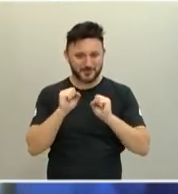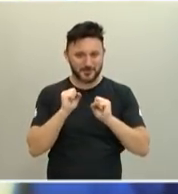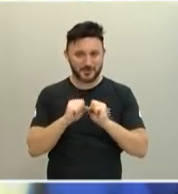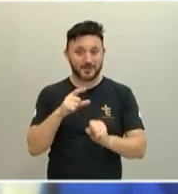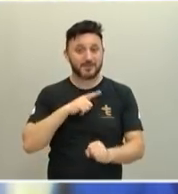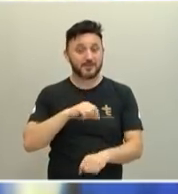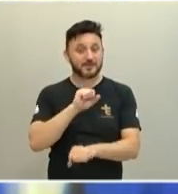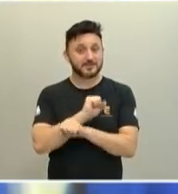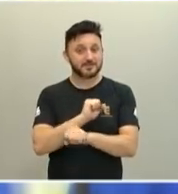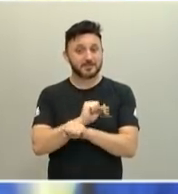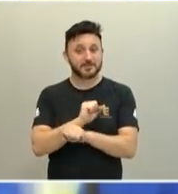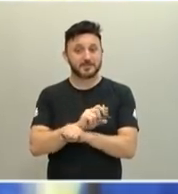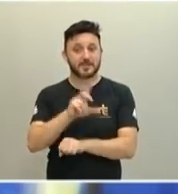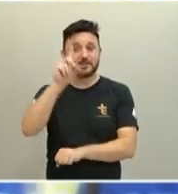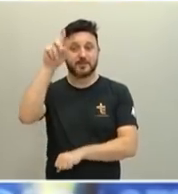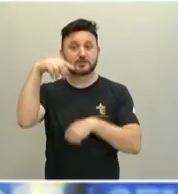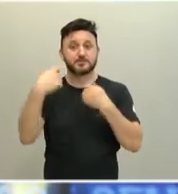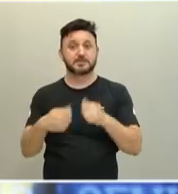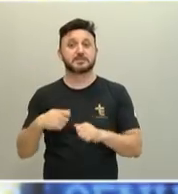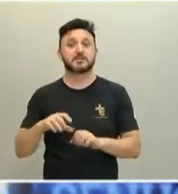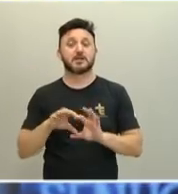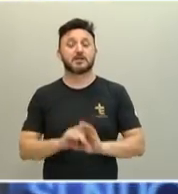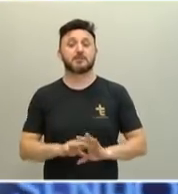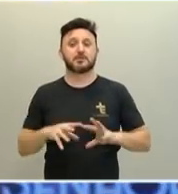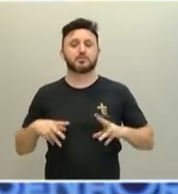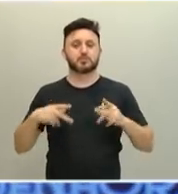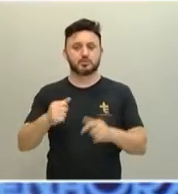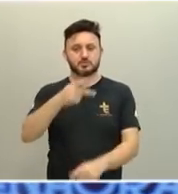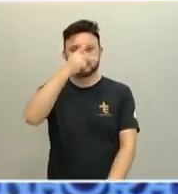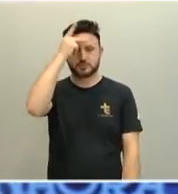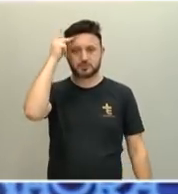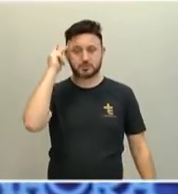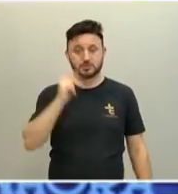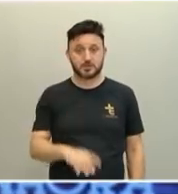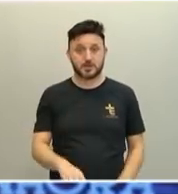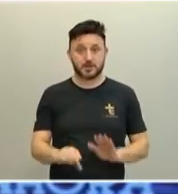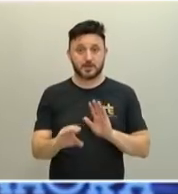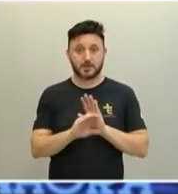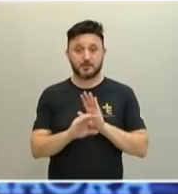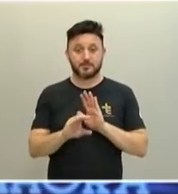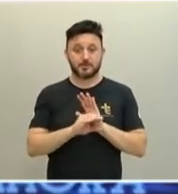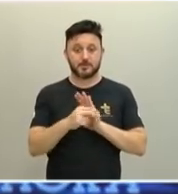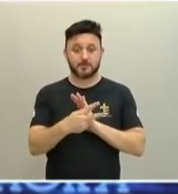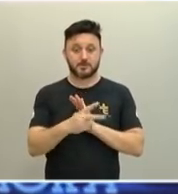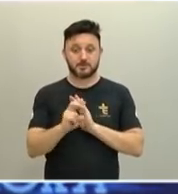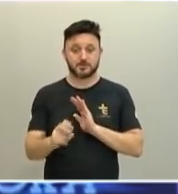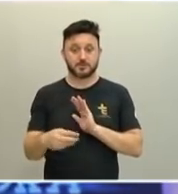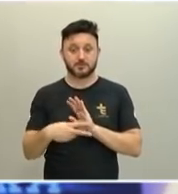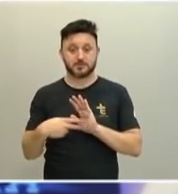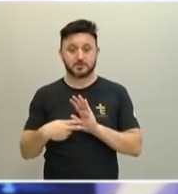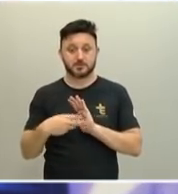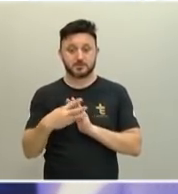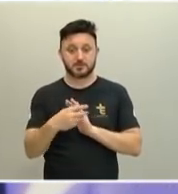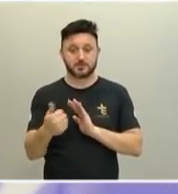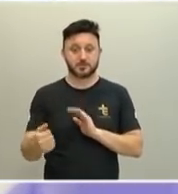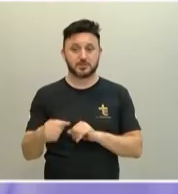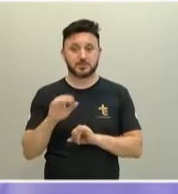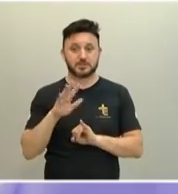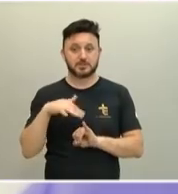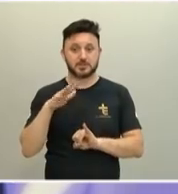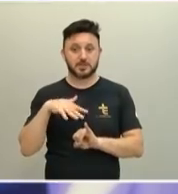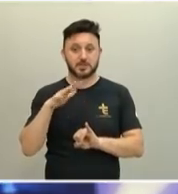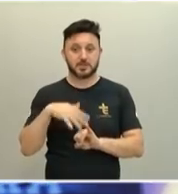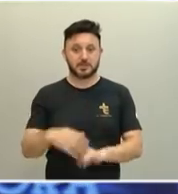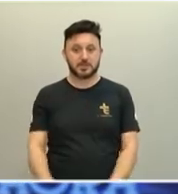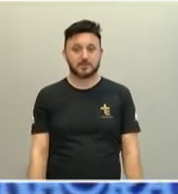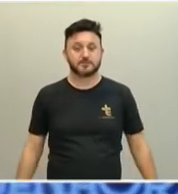esperança. Deus precisa libertar da desesperança. Capítulo 35, versículo 1 de Isaías. O deserto florirá. Eu quero que